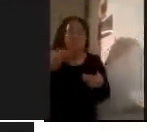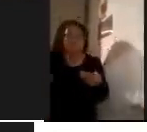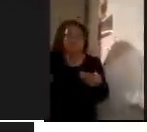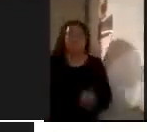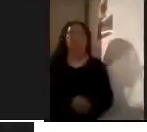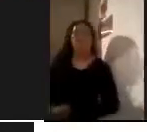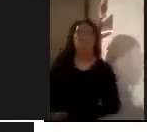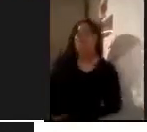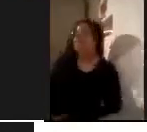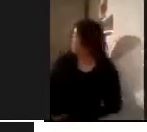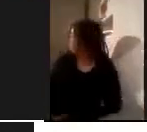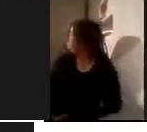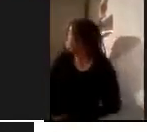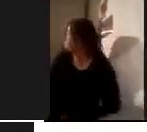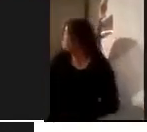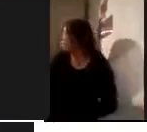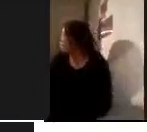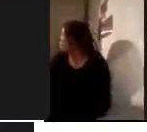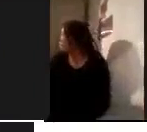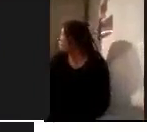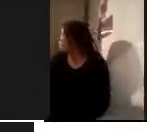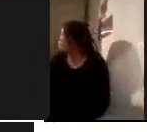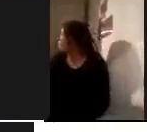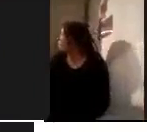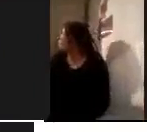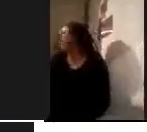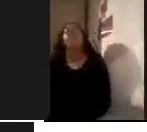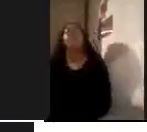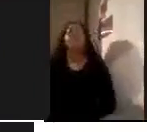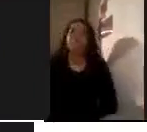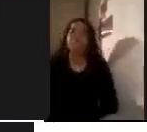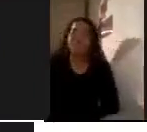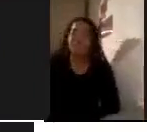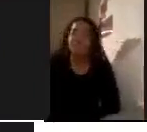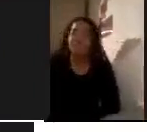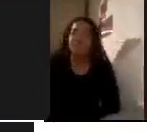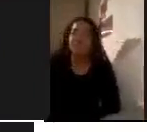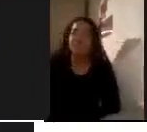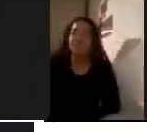for fazer em relação à sonda, o que mais que pode ser?